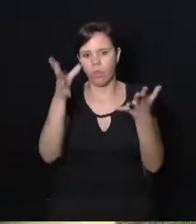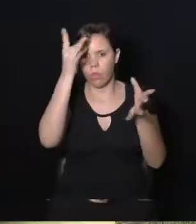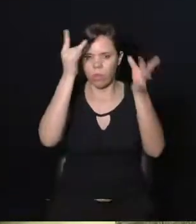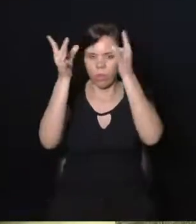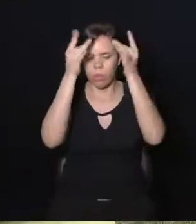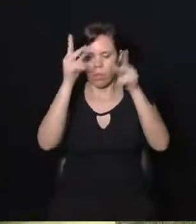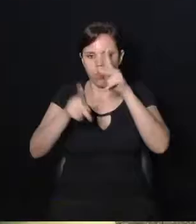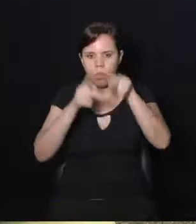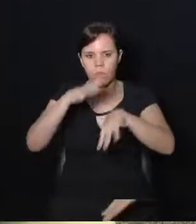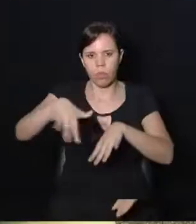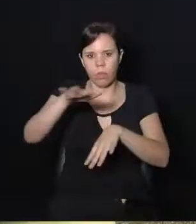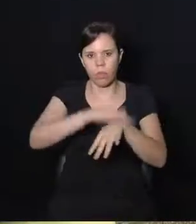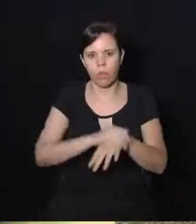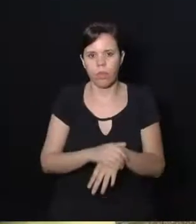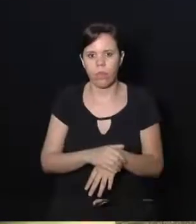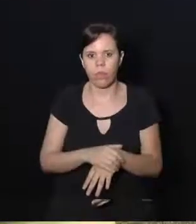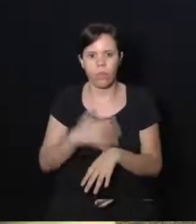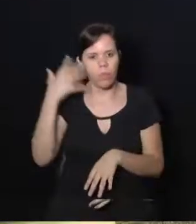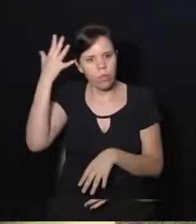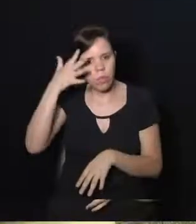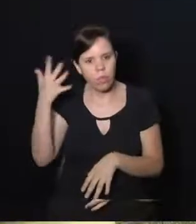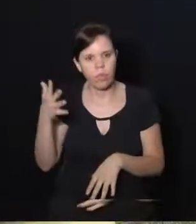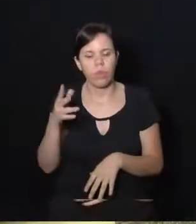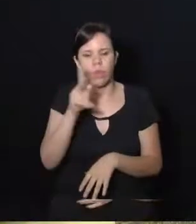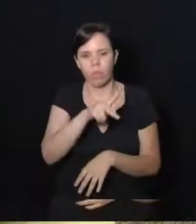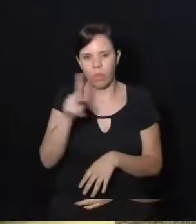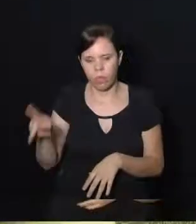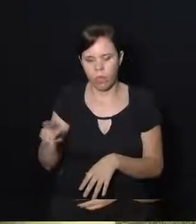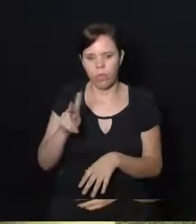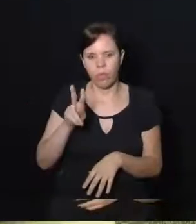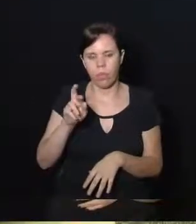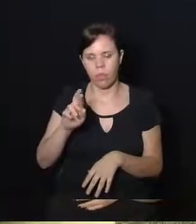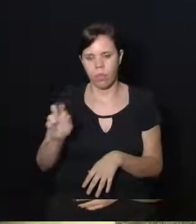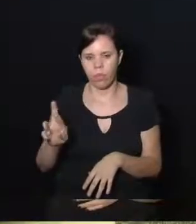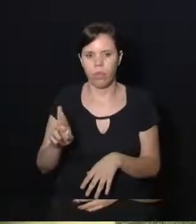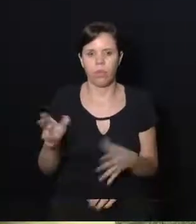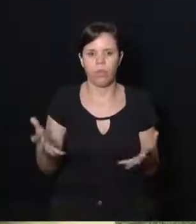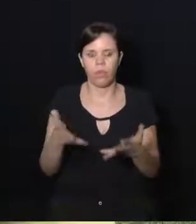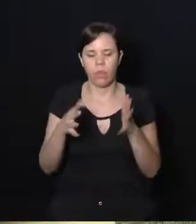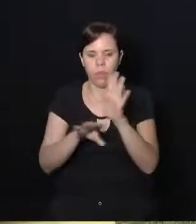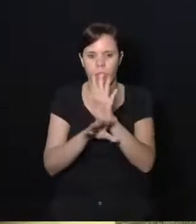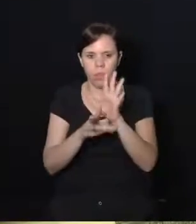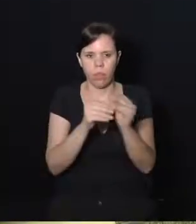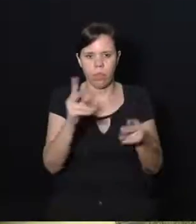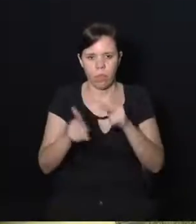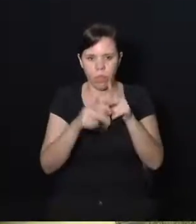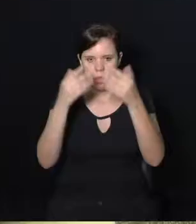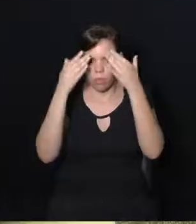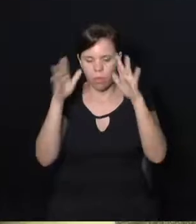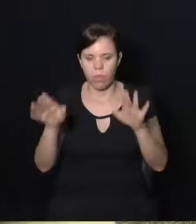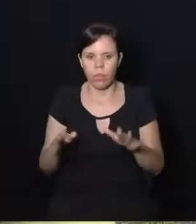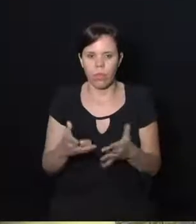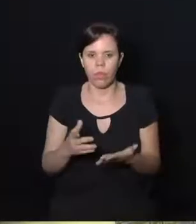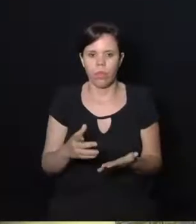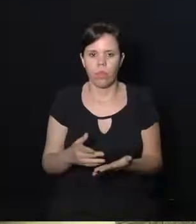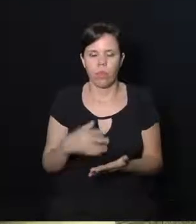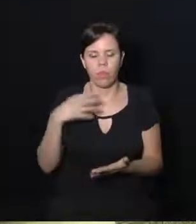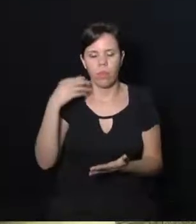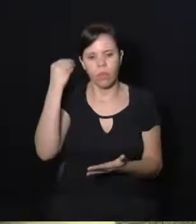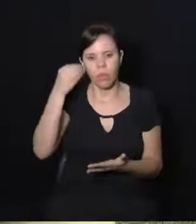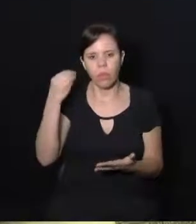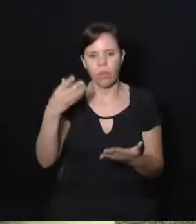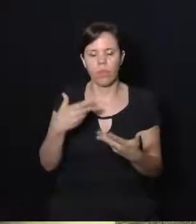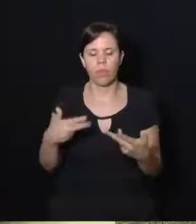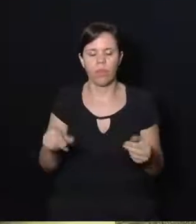para a população. E essa palestra do professor Wagner vai trazer edificação para muitas pessoas, um grande